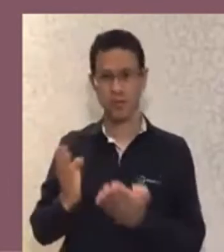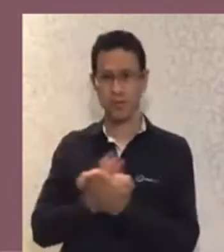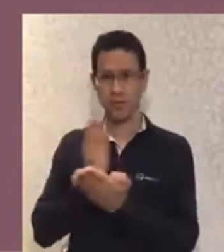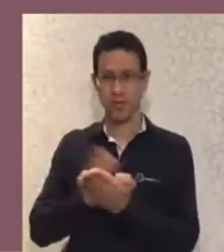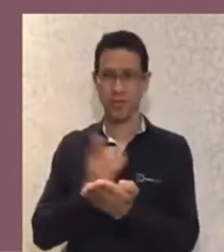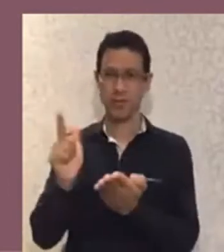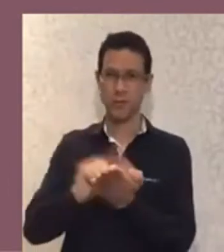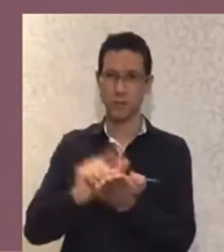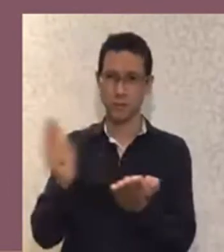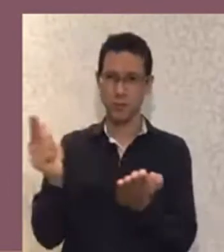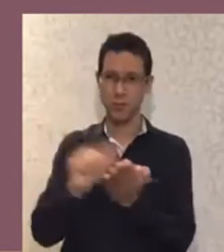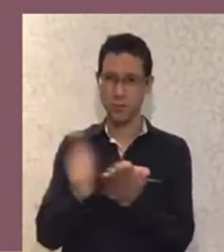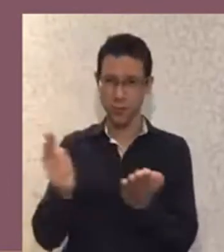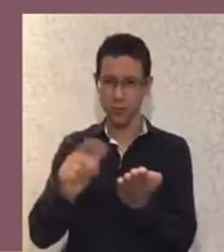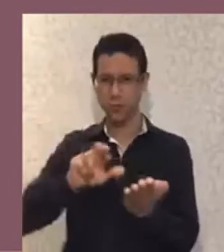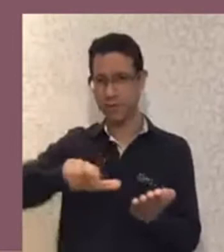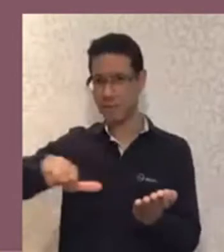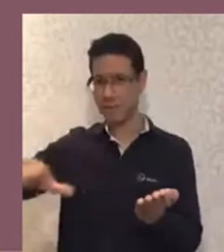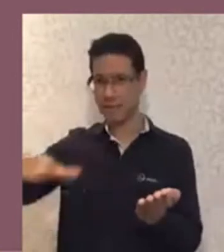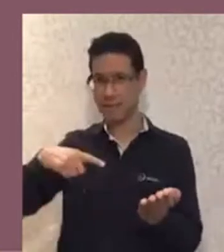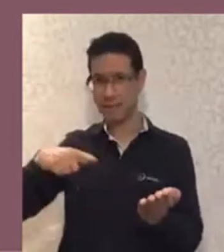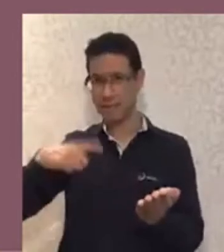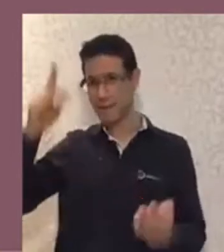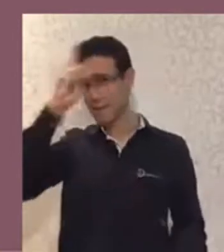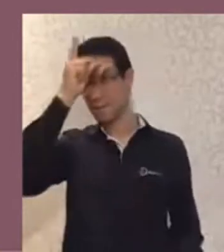de pessoas que tinham